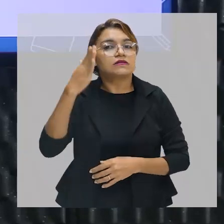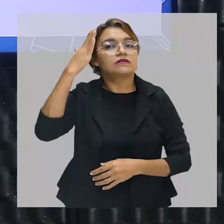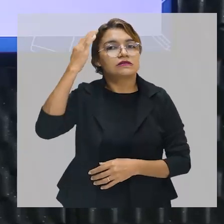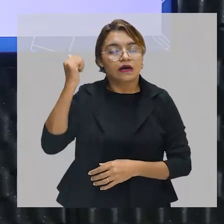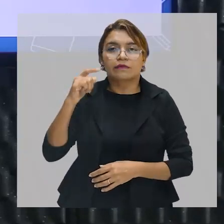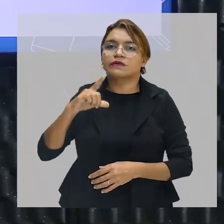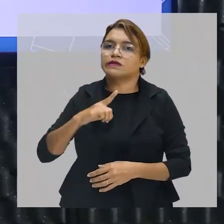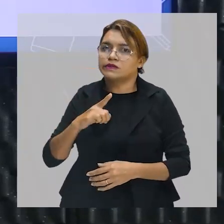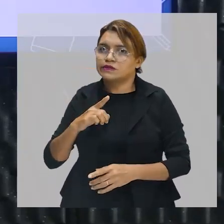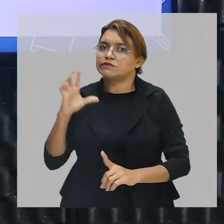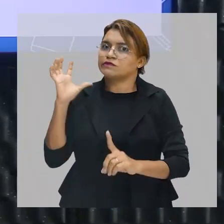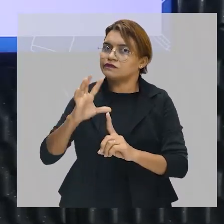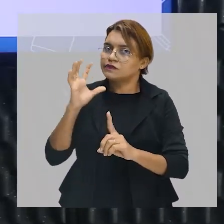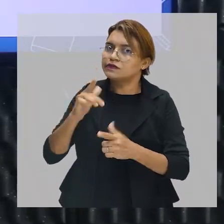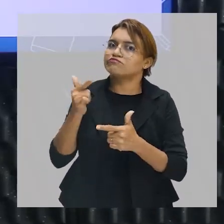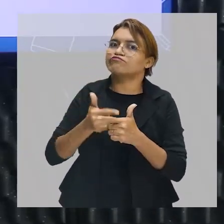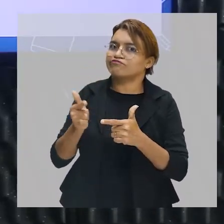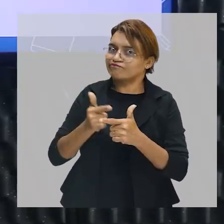muitos problemas, né, turma?